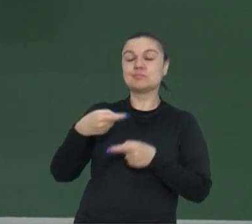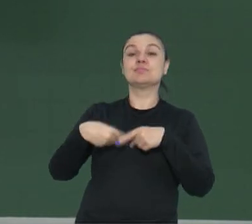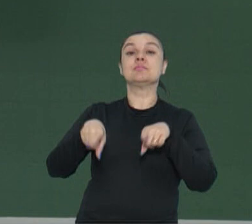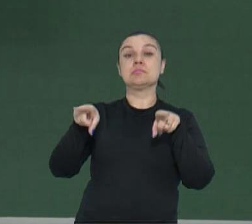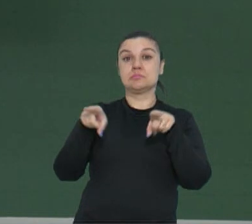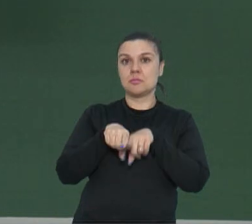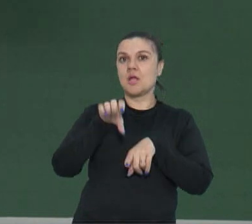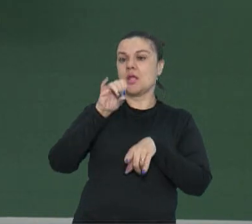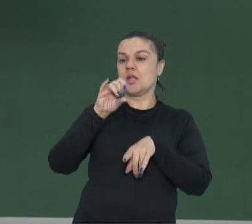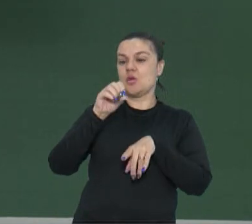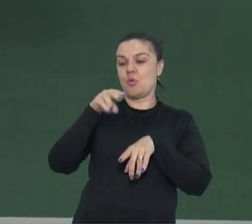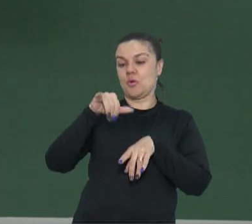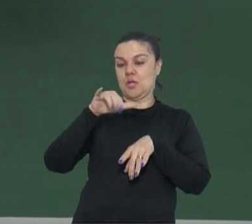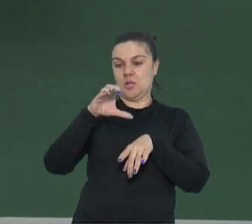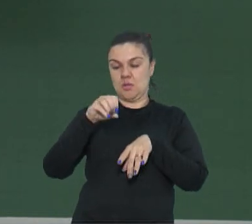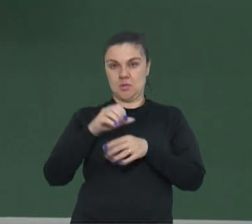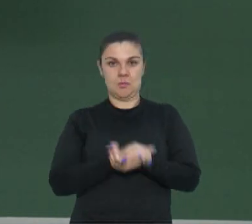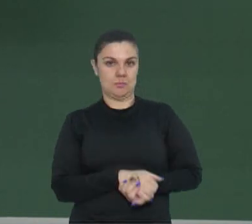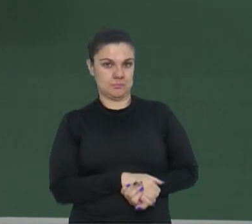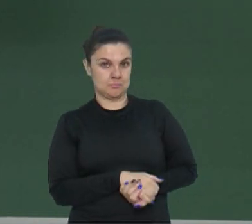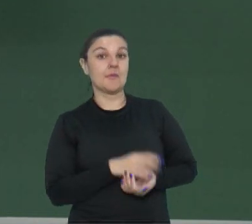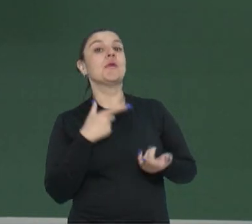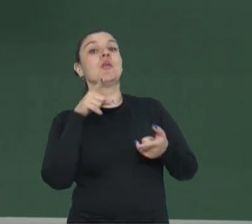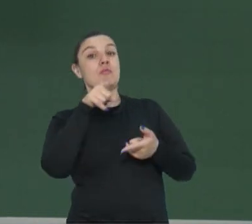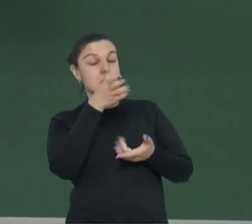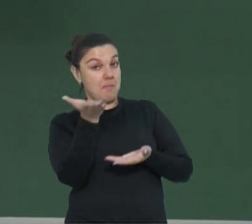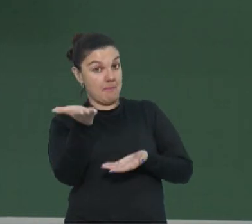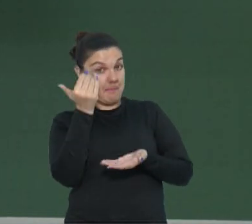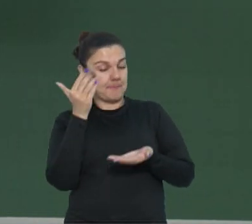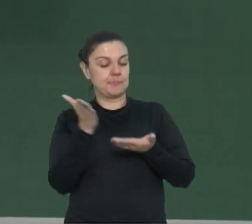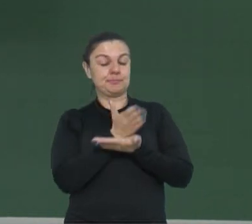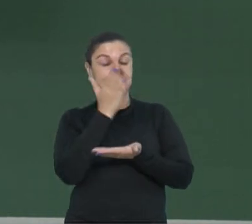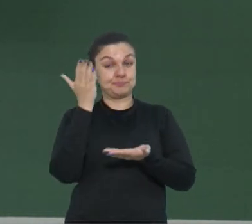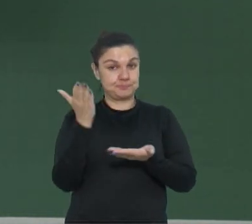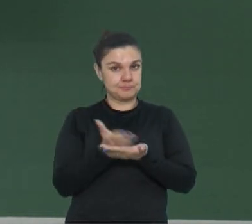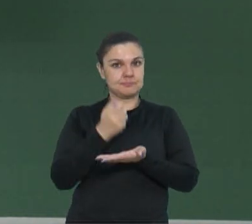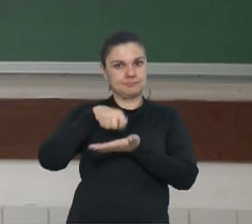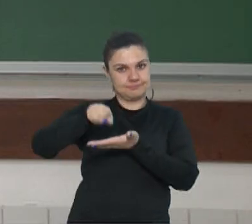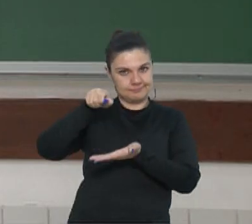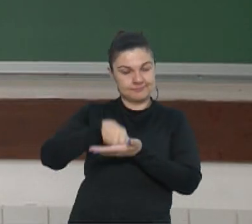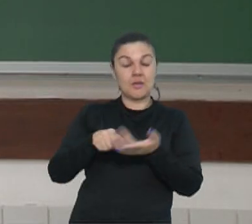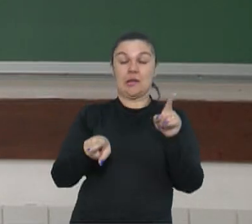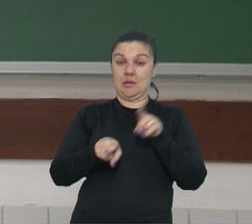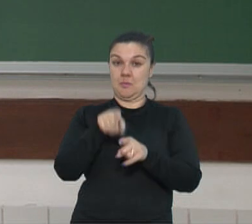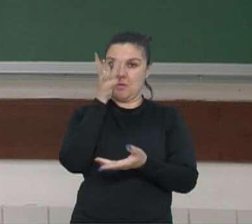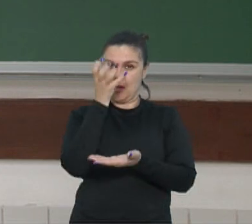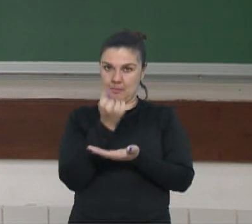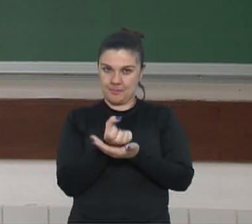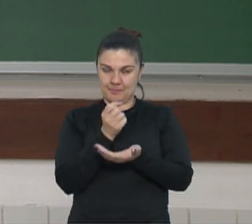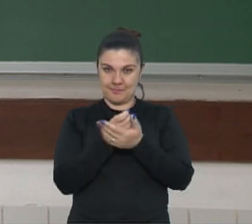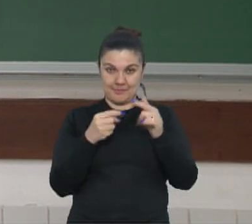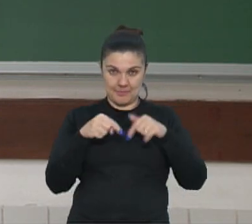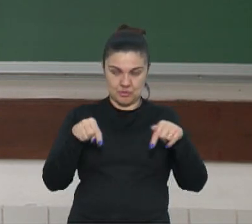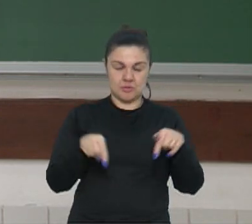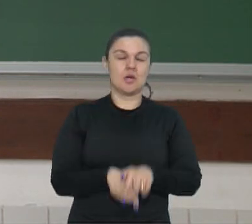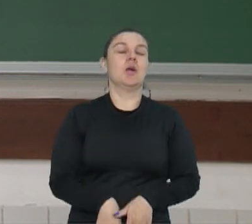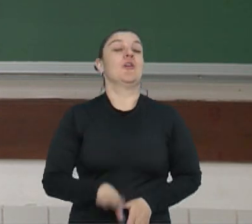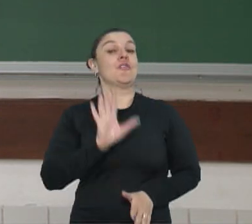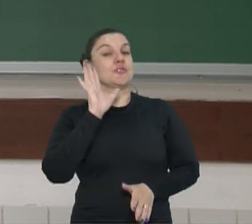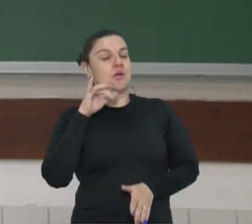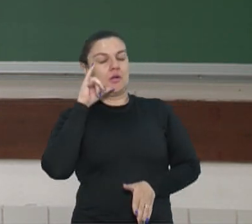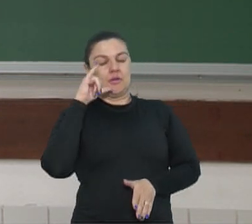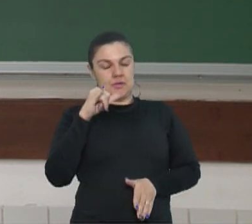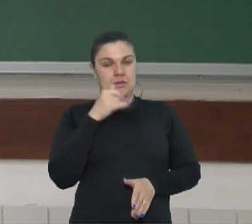compostos iônicos. Estar com o caderno e utilizar o aplicativo. Pessoal, Para variar, eu vou lembrar vocês disso. Vocês